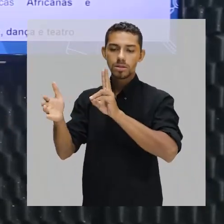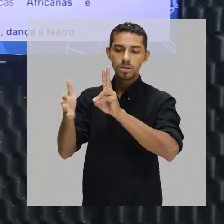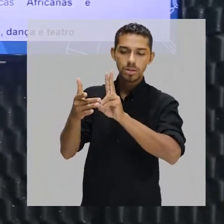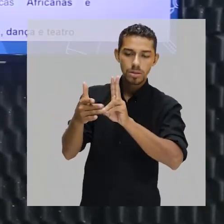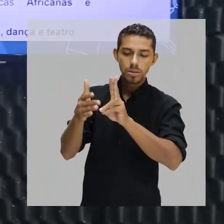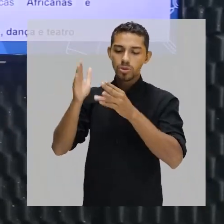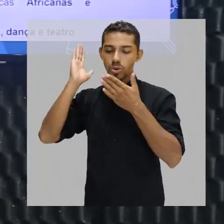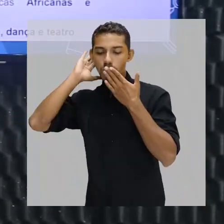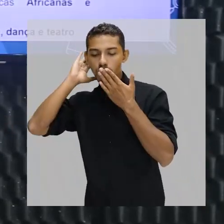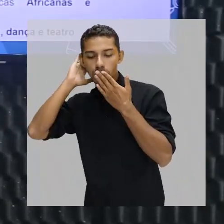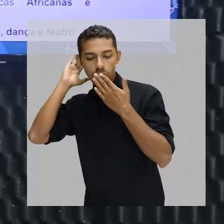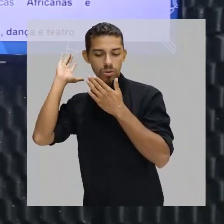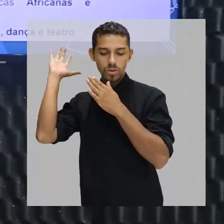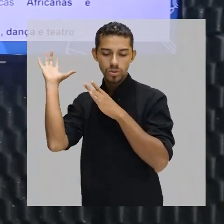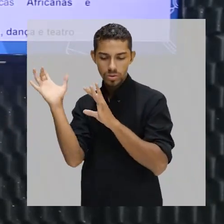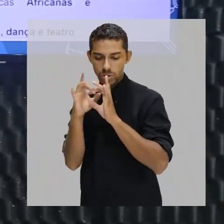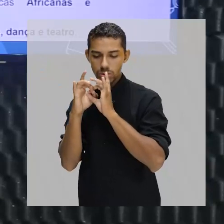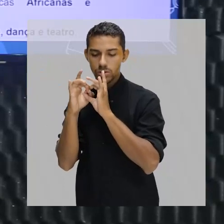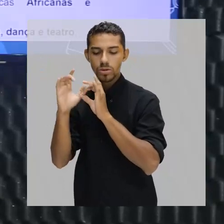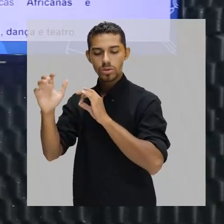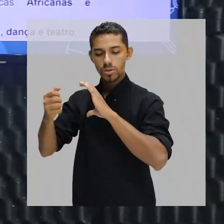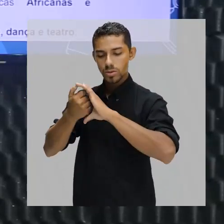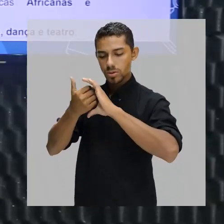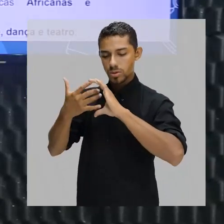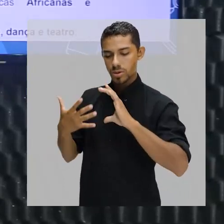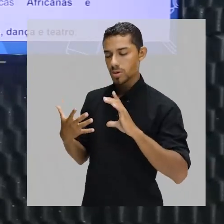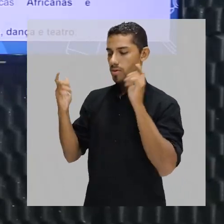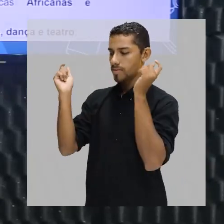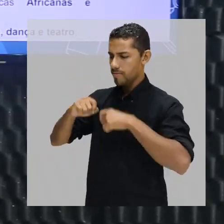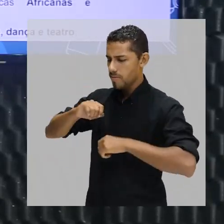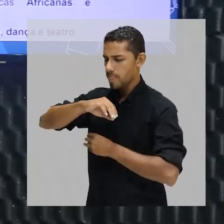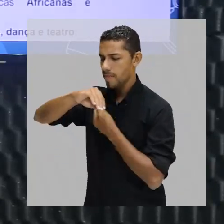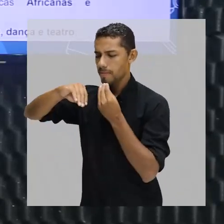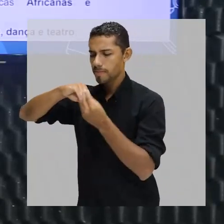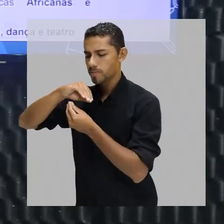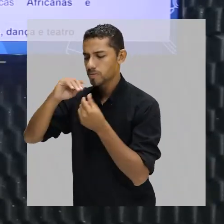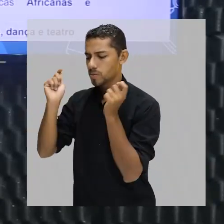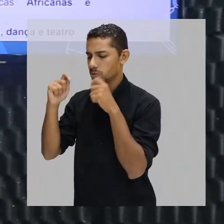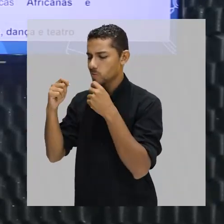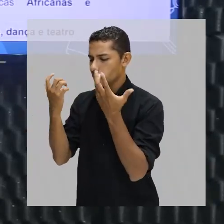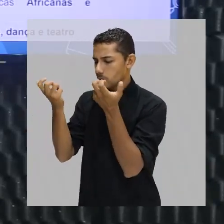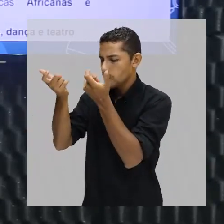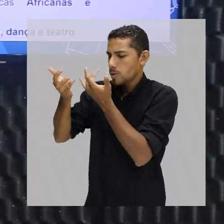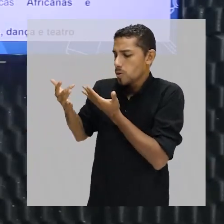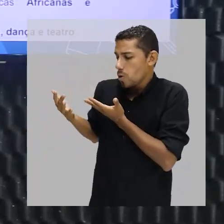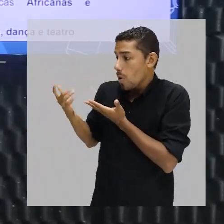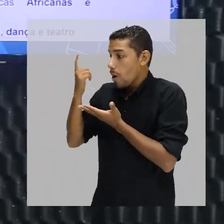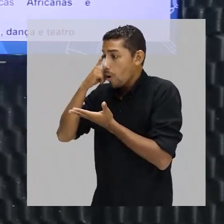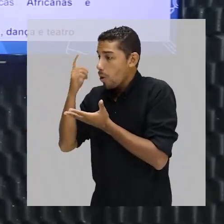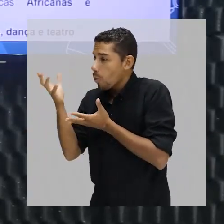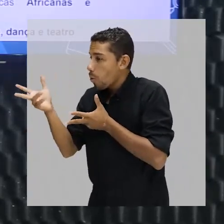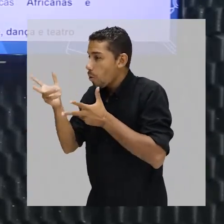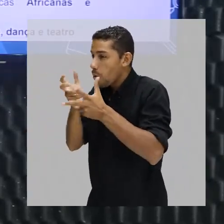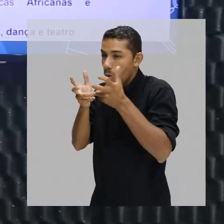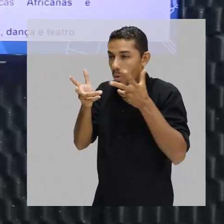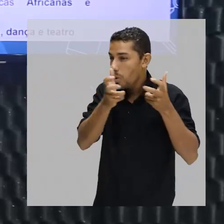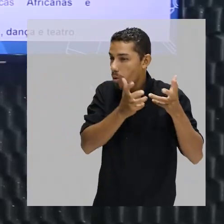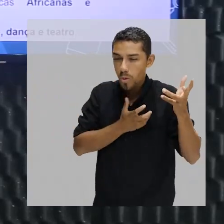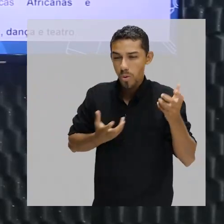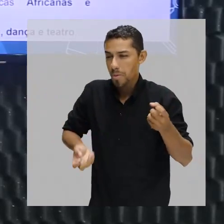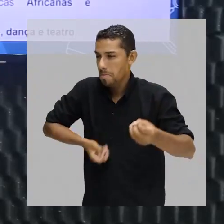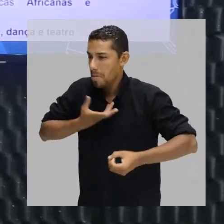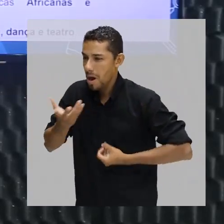misturando essas características para contar de uma maneira bem interessante novas formas e bem brasileiras de se expressar.